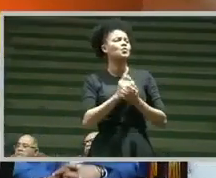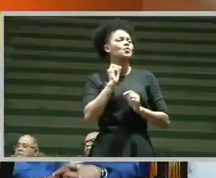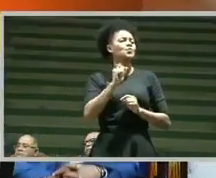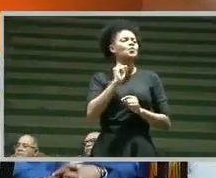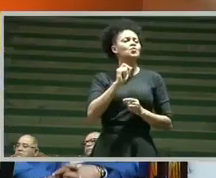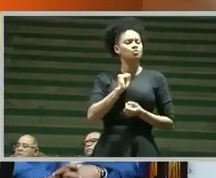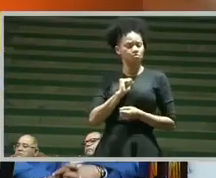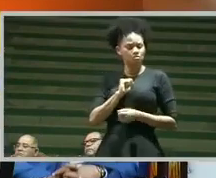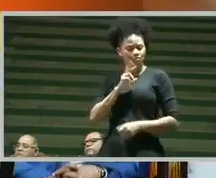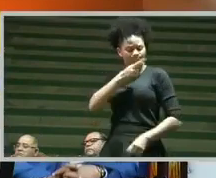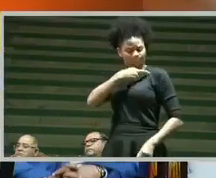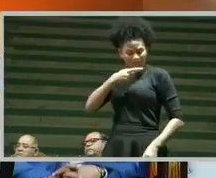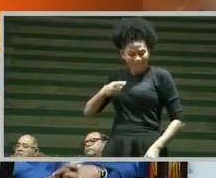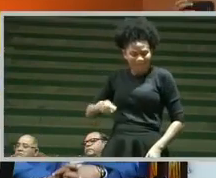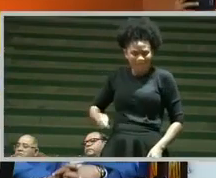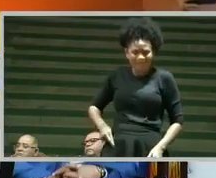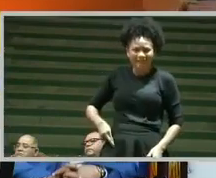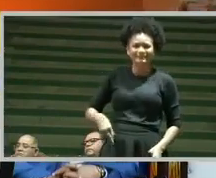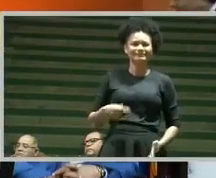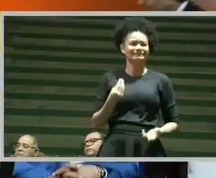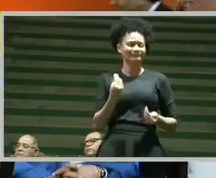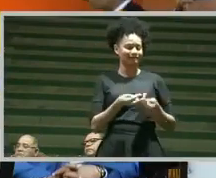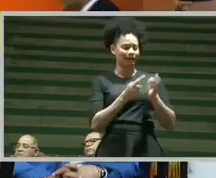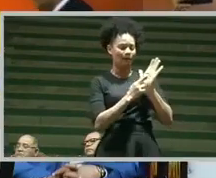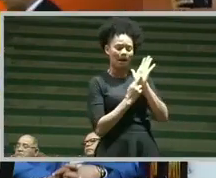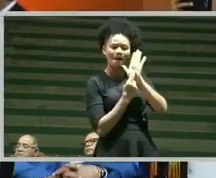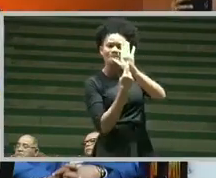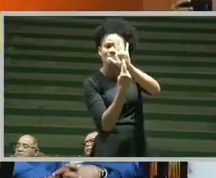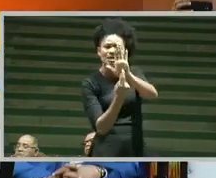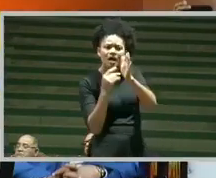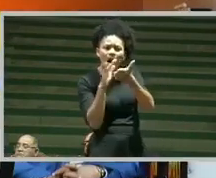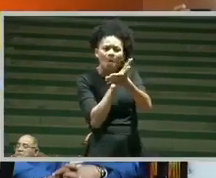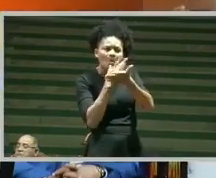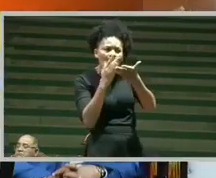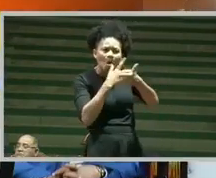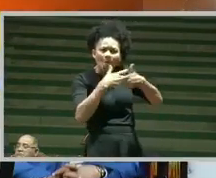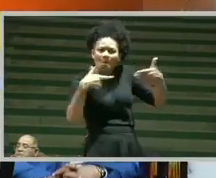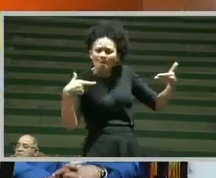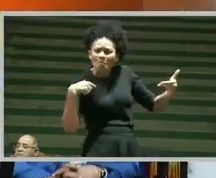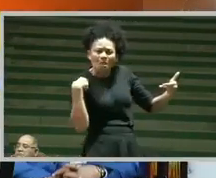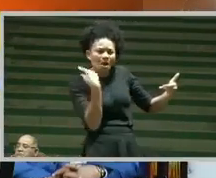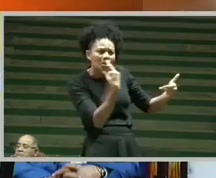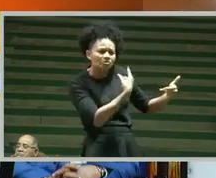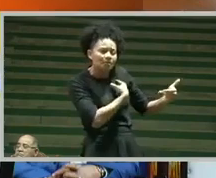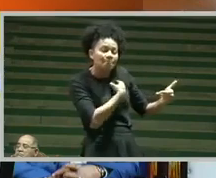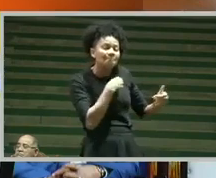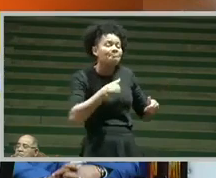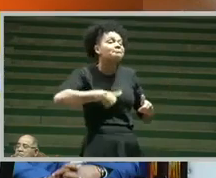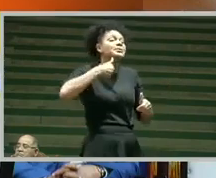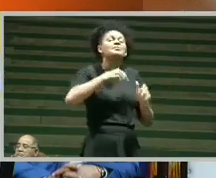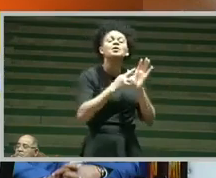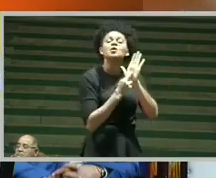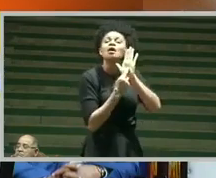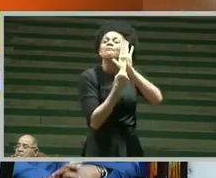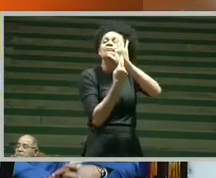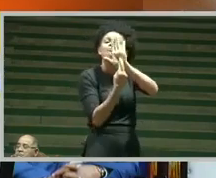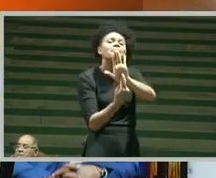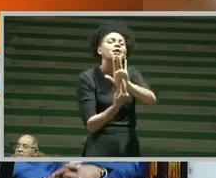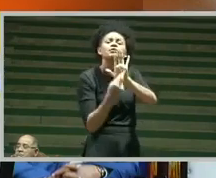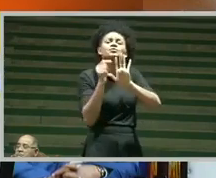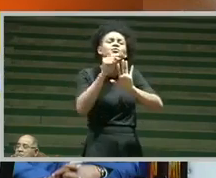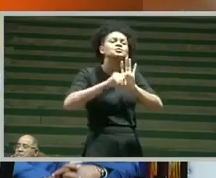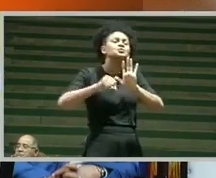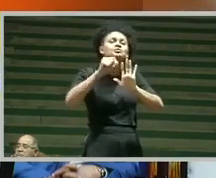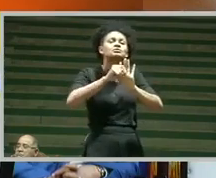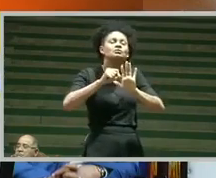representar alguma coisa para nós hoje, ele primeiro representou para quem